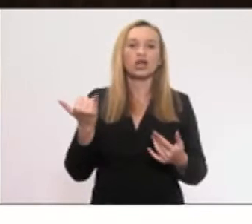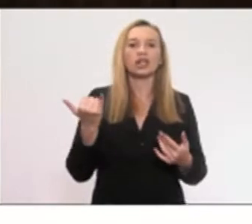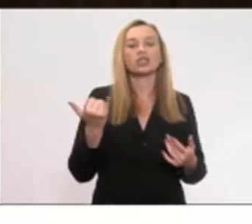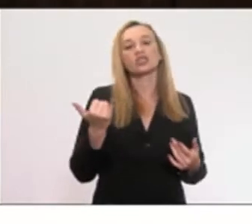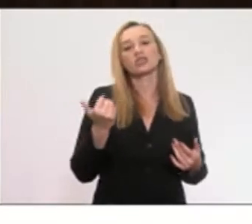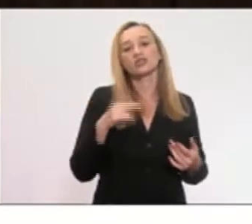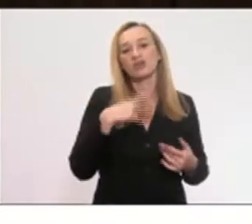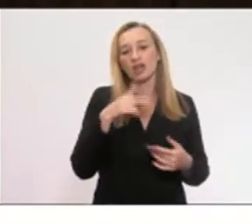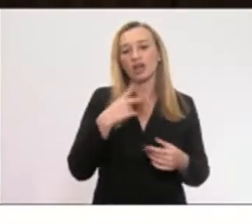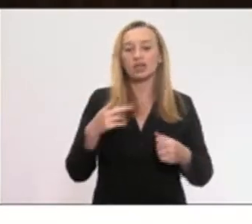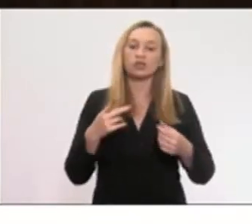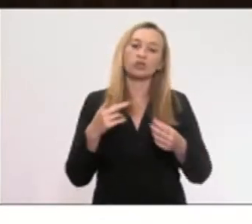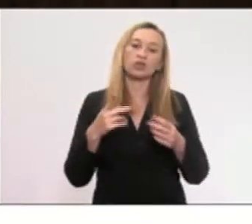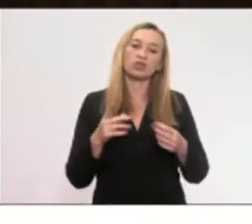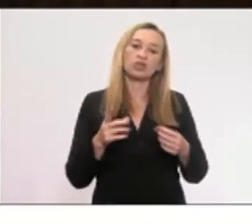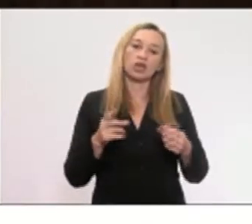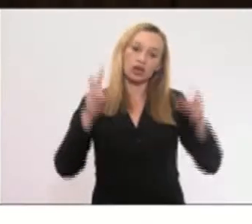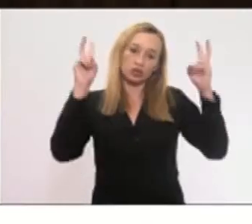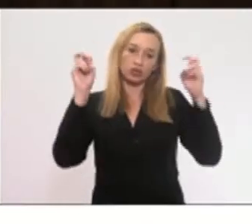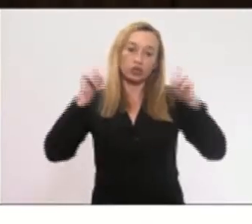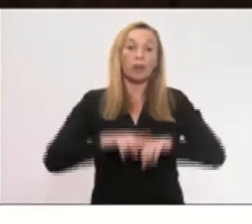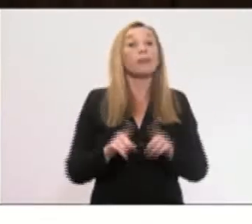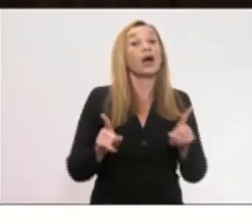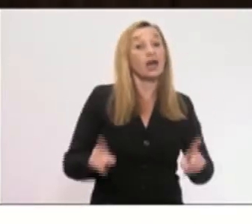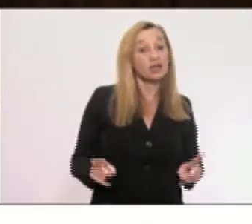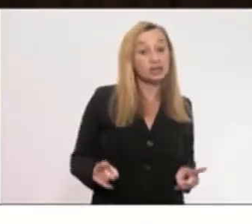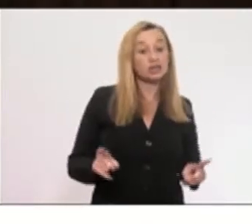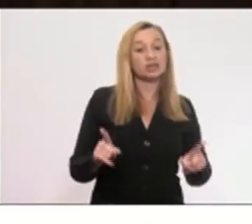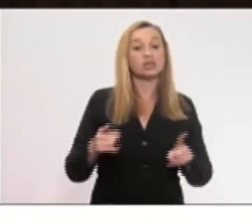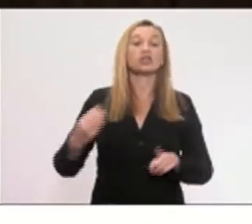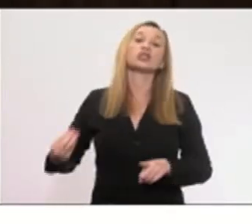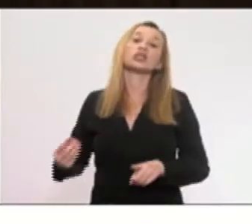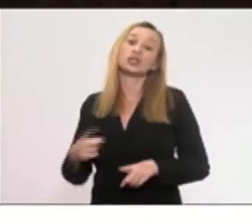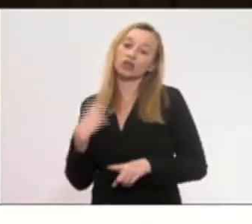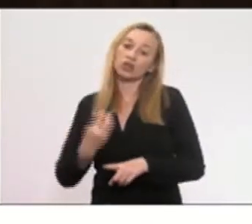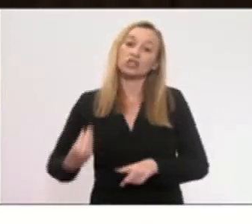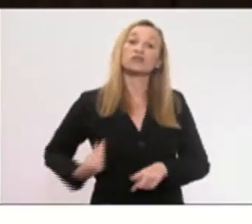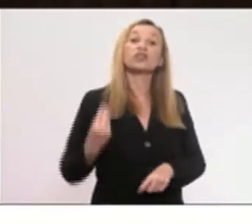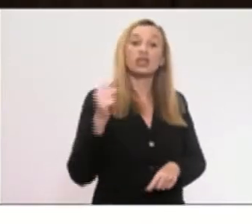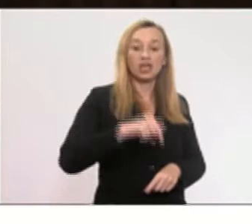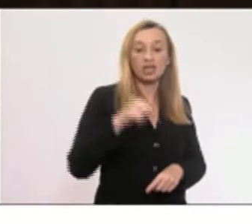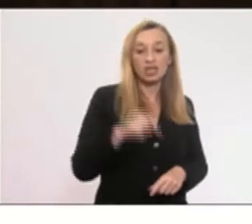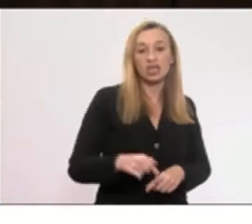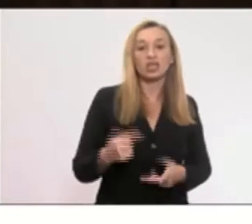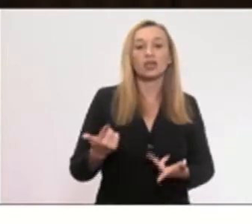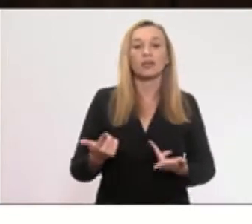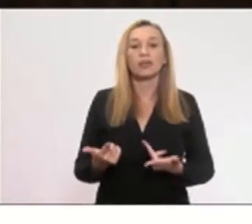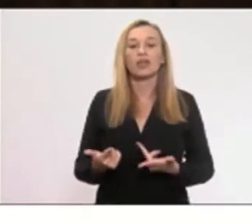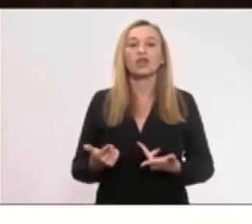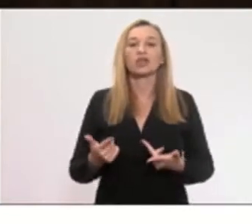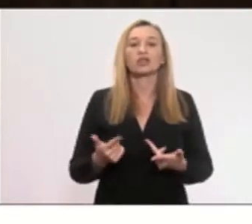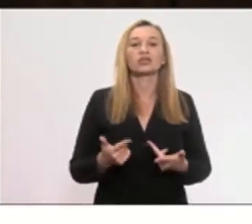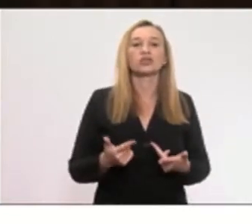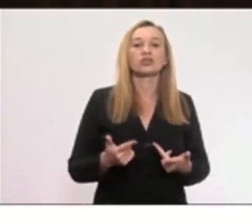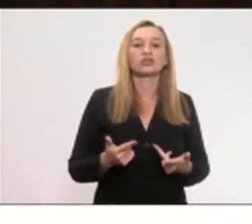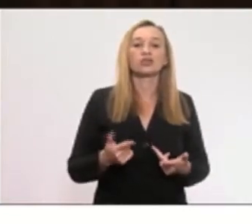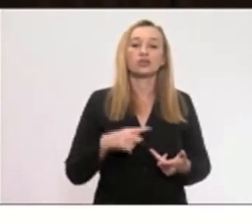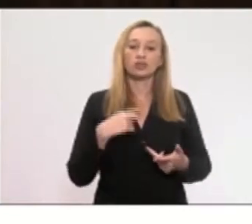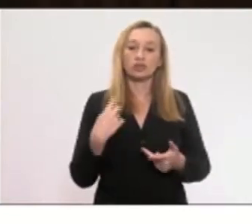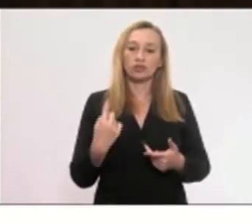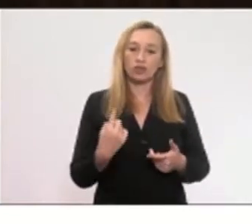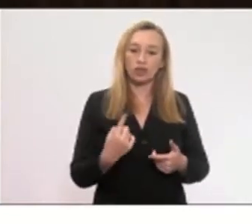baila essas questões, mas nós estaremos aqui, enquanto cidadãs e